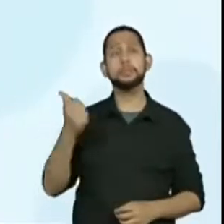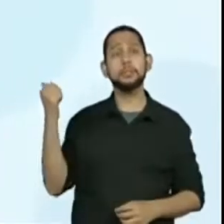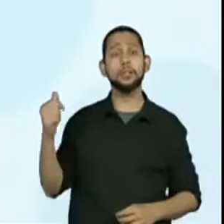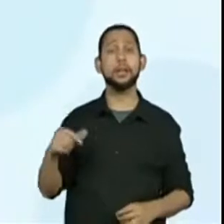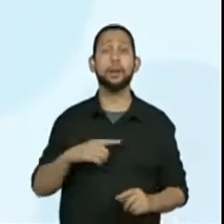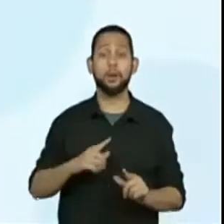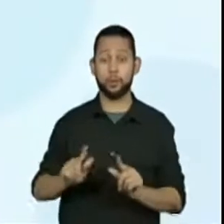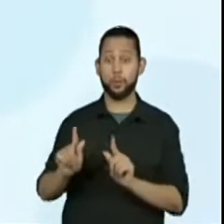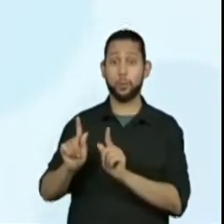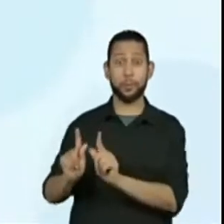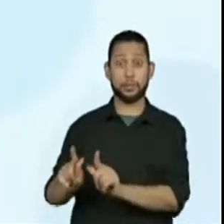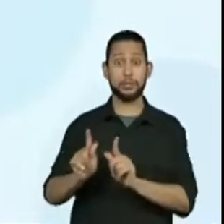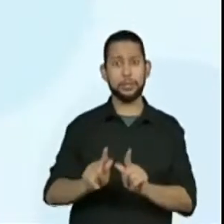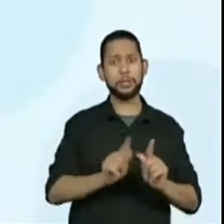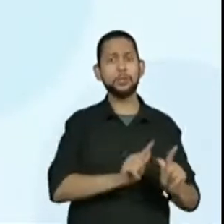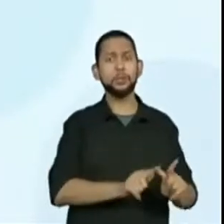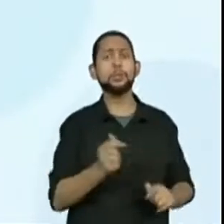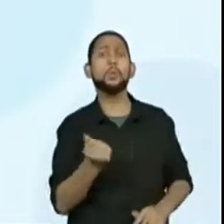de comprimento?